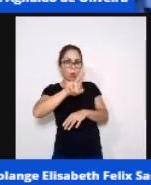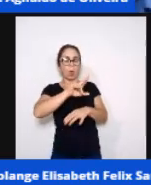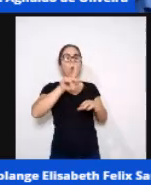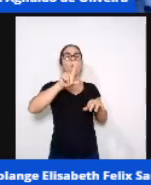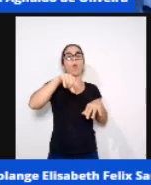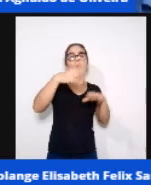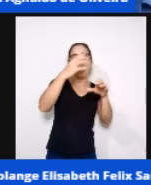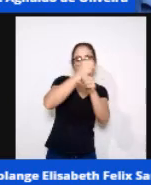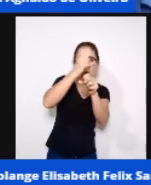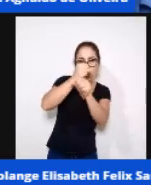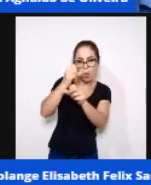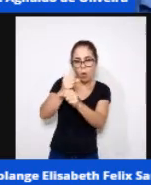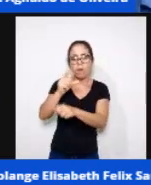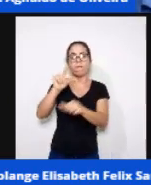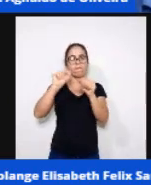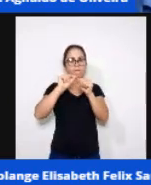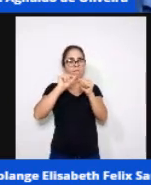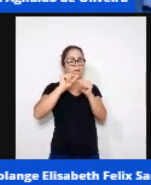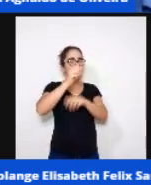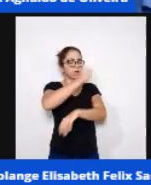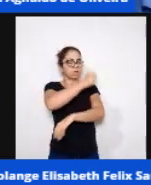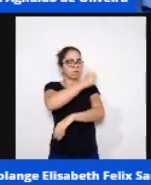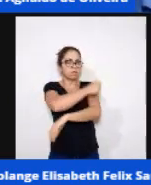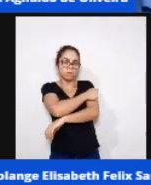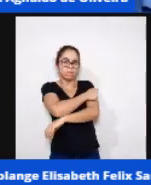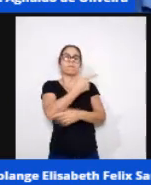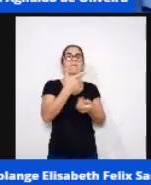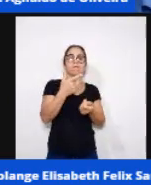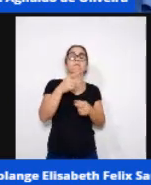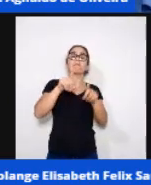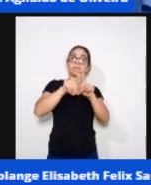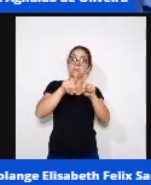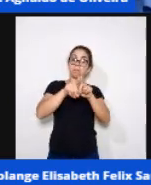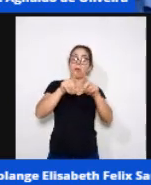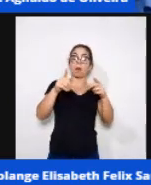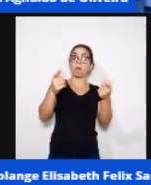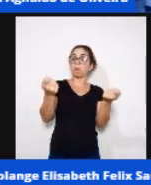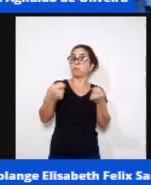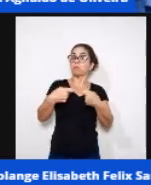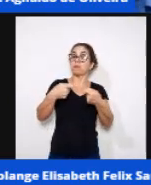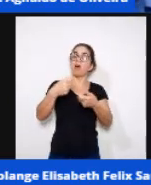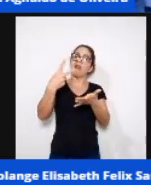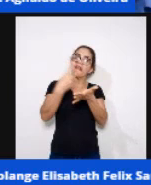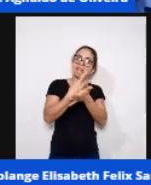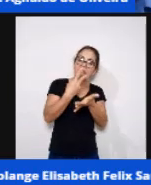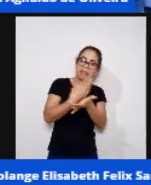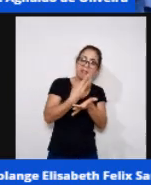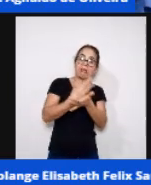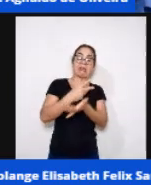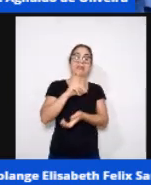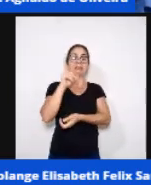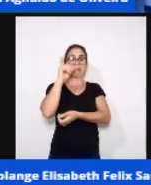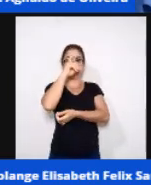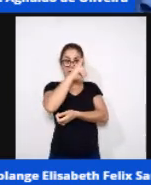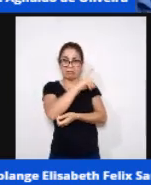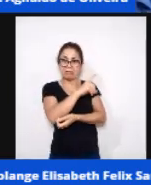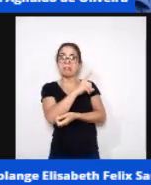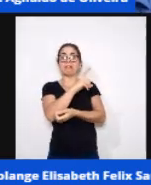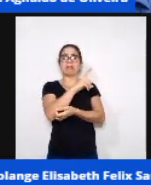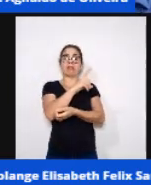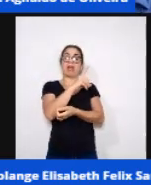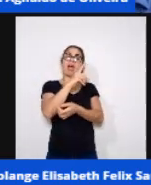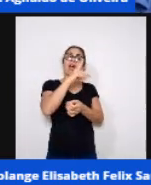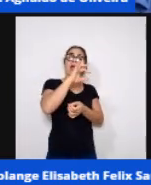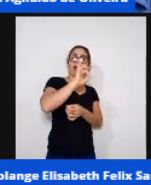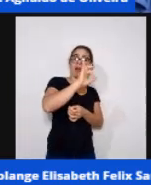esses alunos, e você vai poder perceber também possíveis erros e dificuldades que esses alunos têm. Com